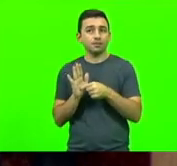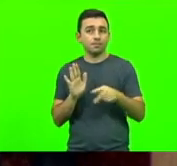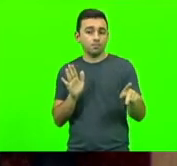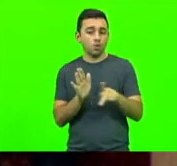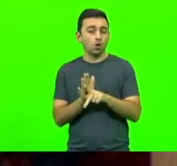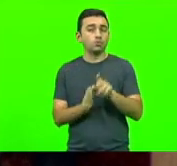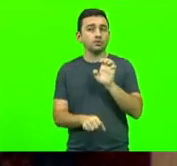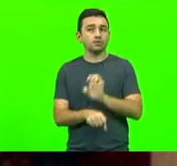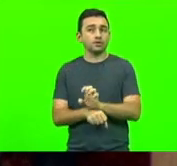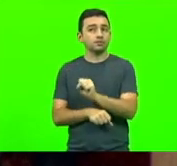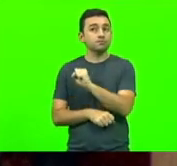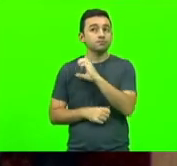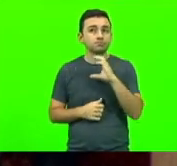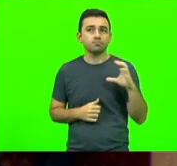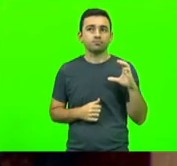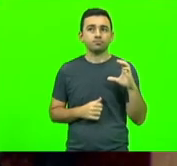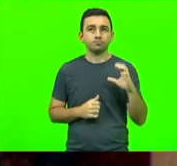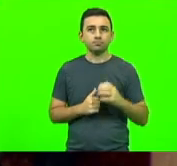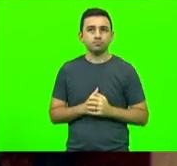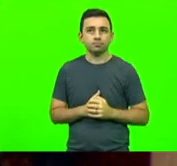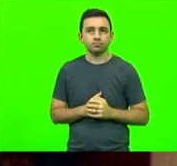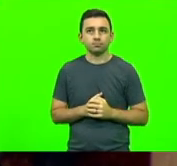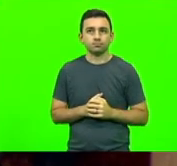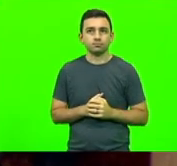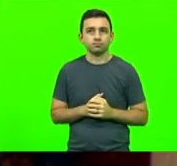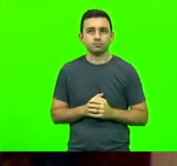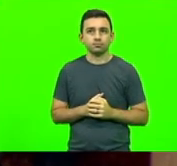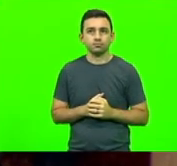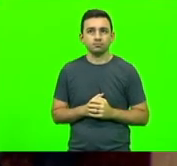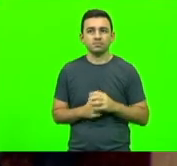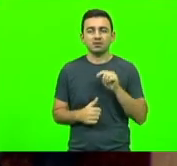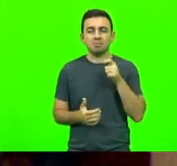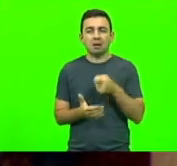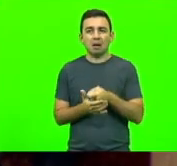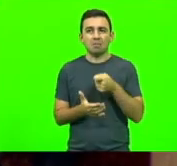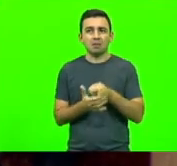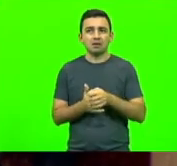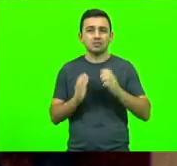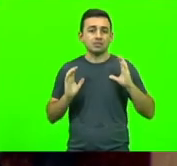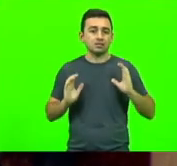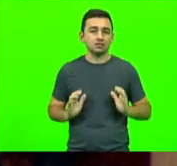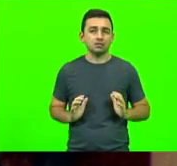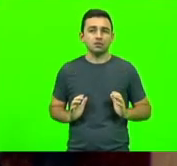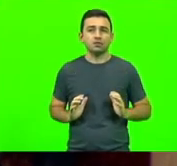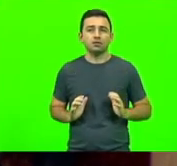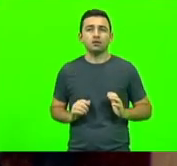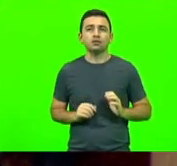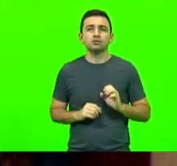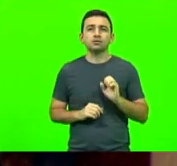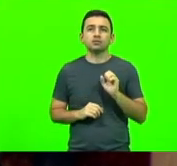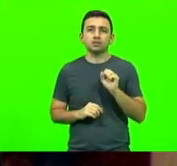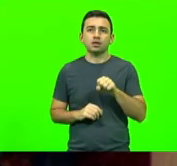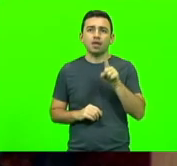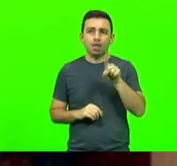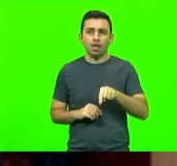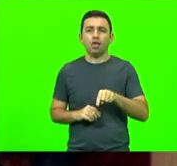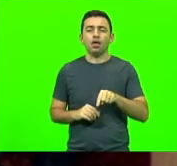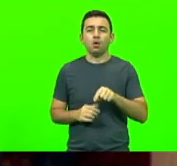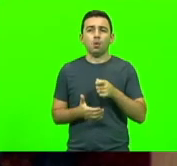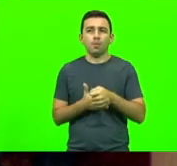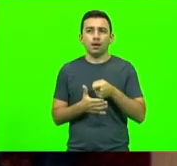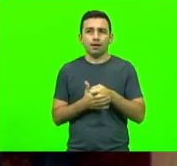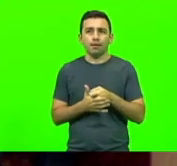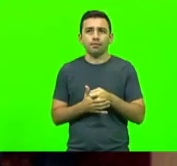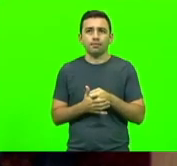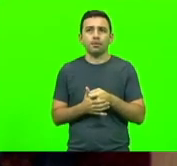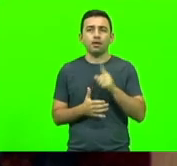de Santa Catarina que imputa ao cidadão catarinense uma obrigação.